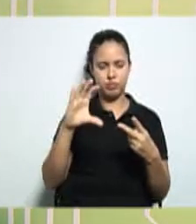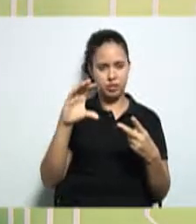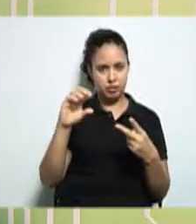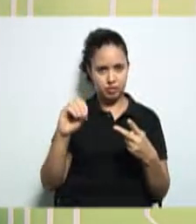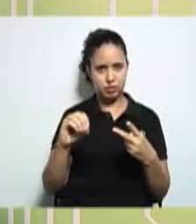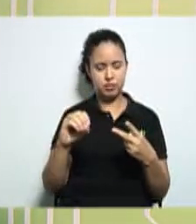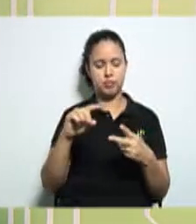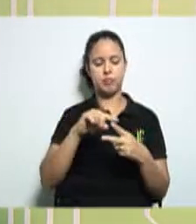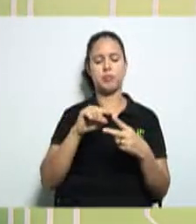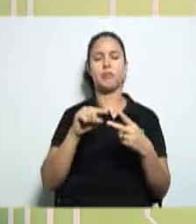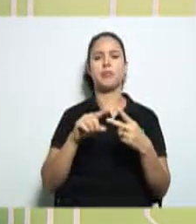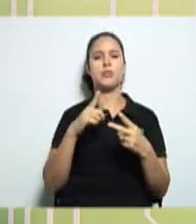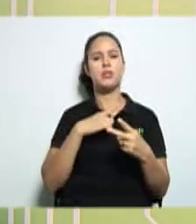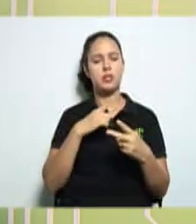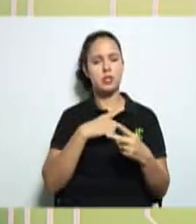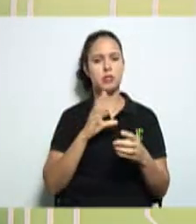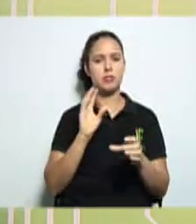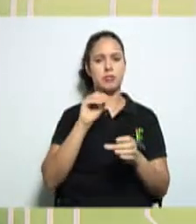cooperar, de